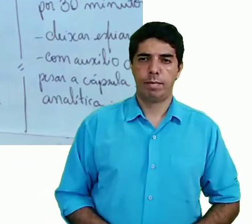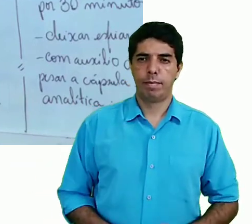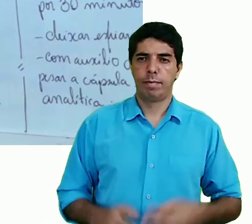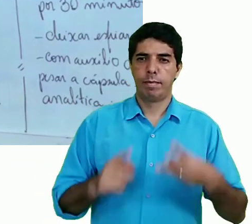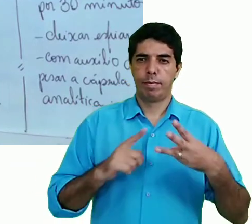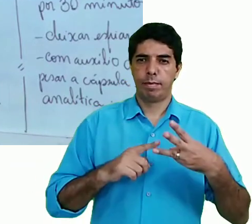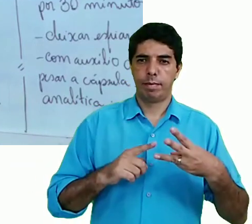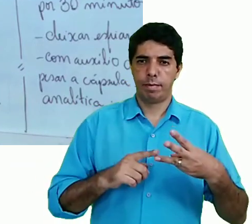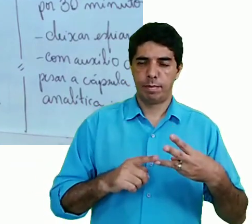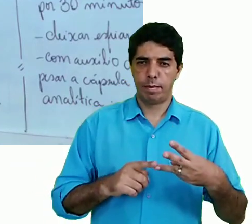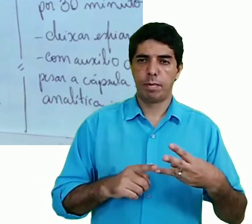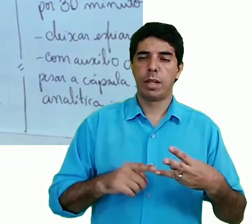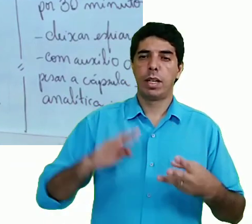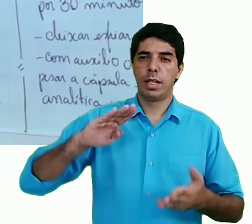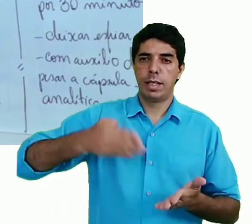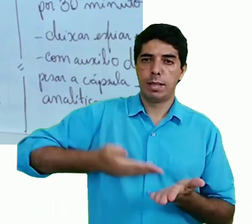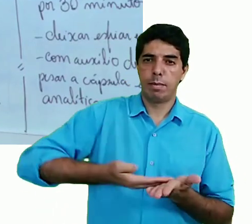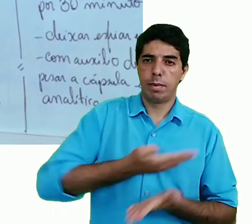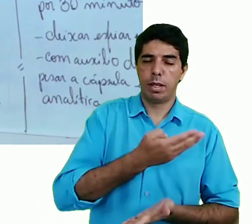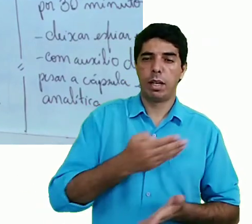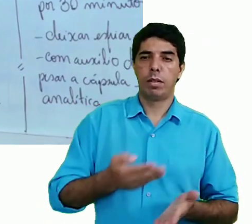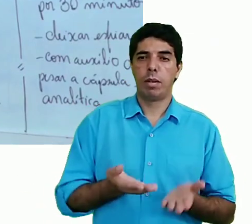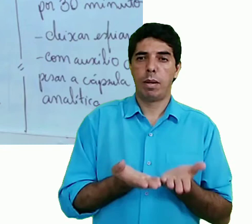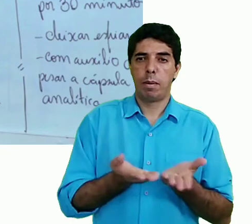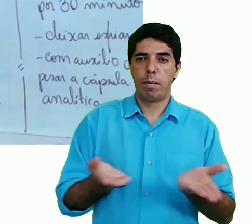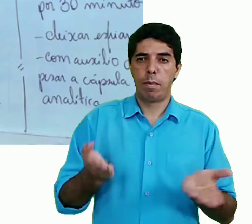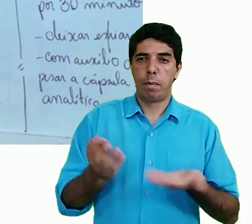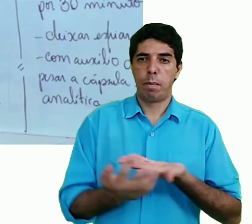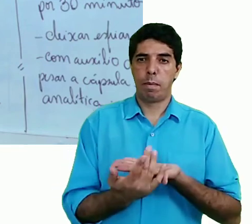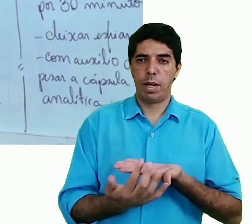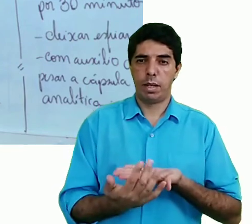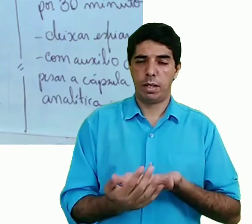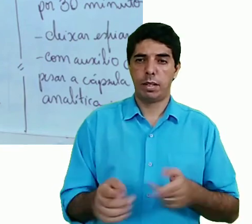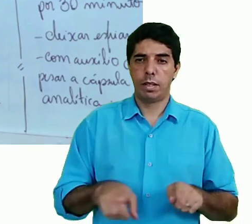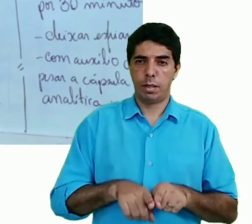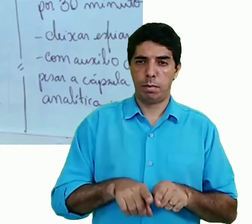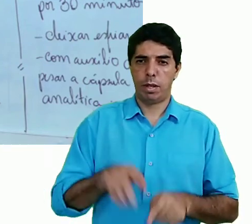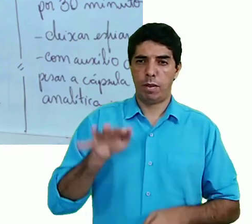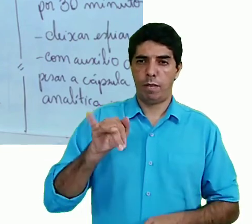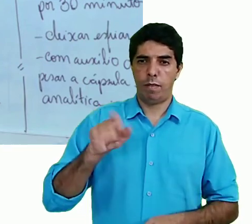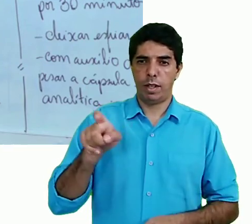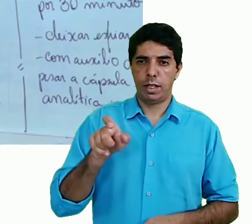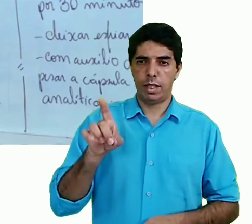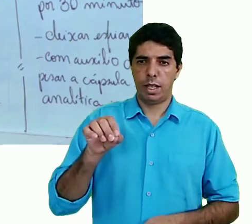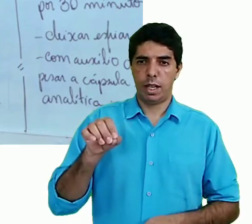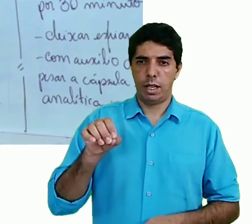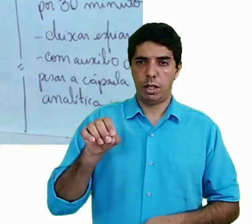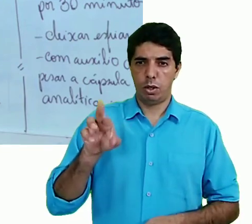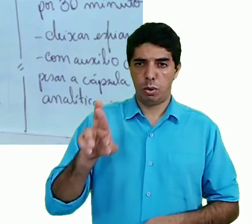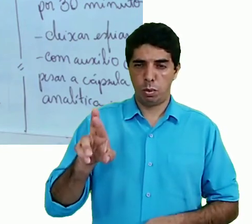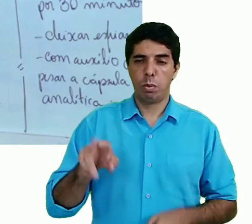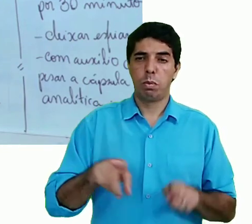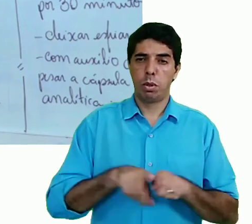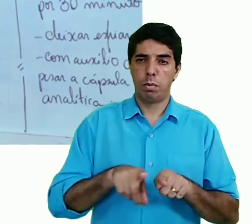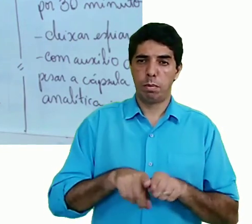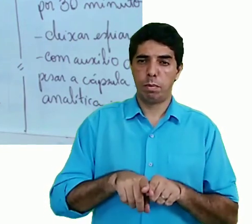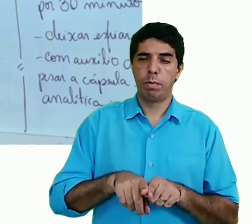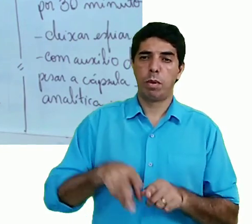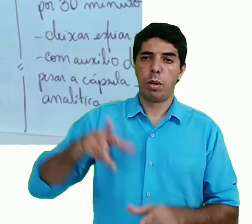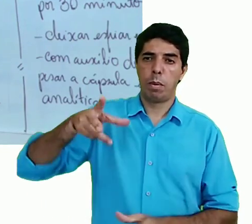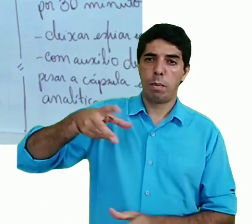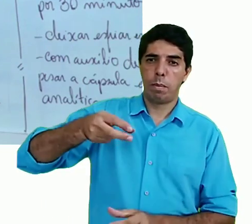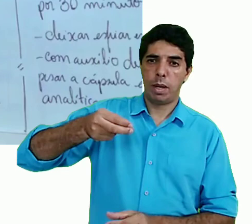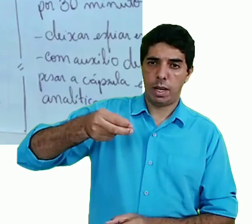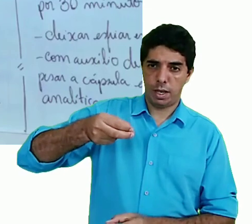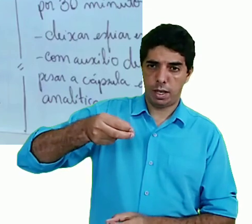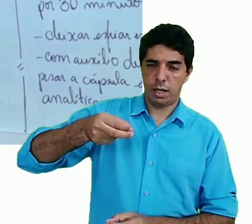balança analítica calibrada, o dissecador com sílica gel azul, o pesa-filtro ou a